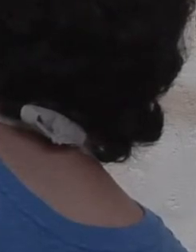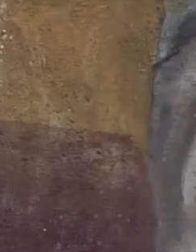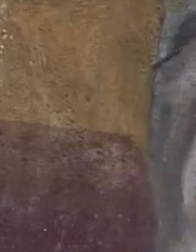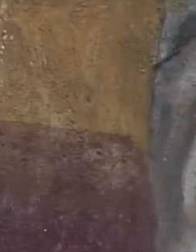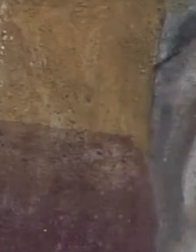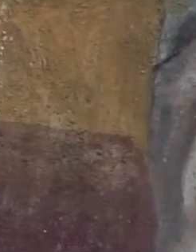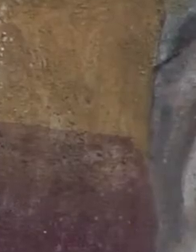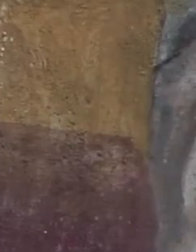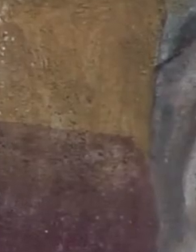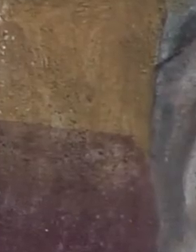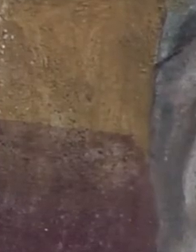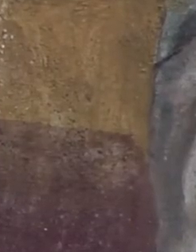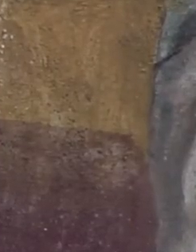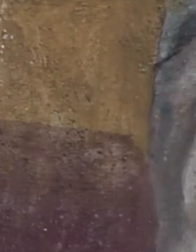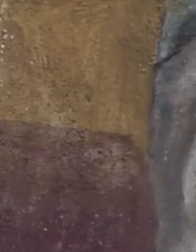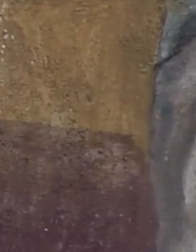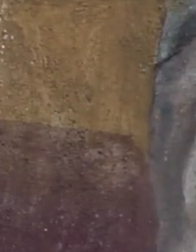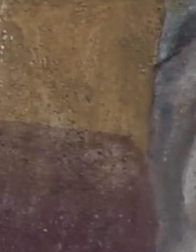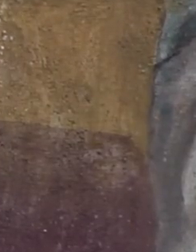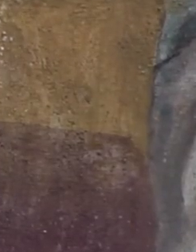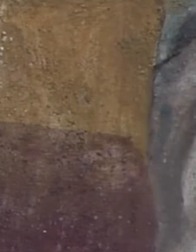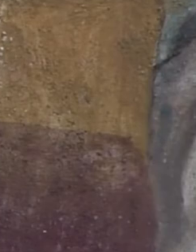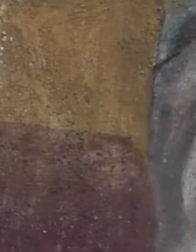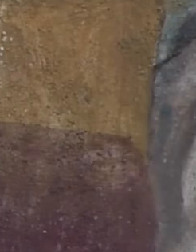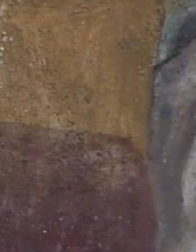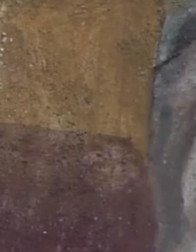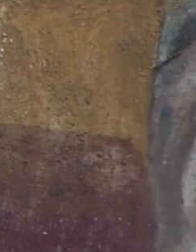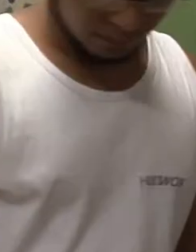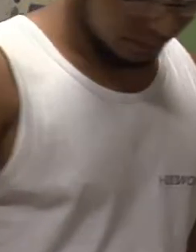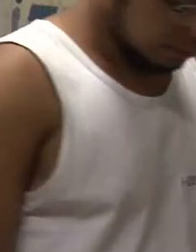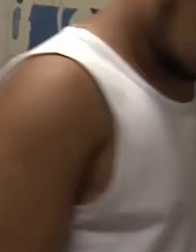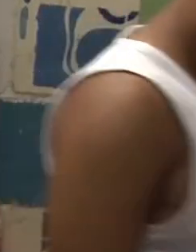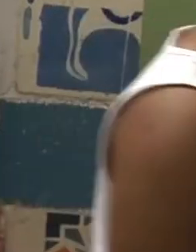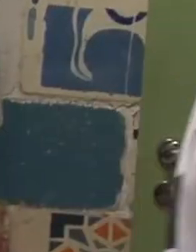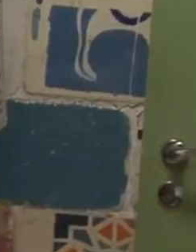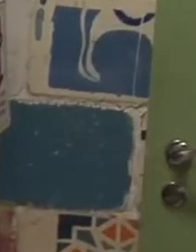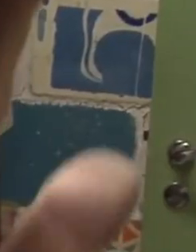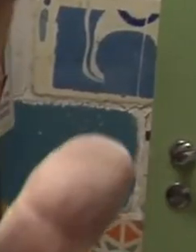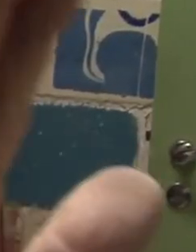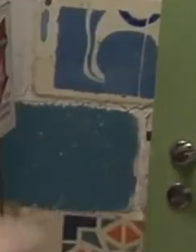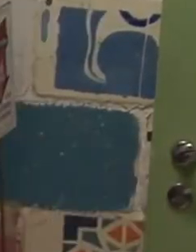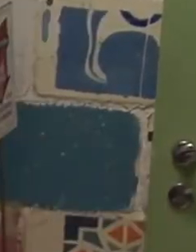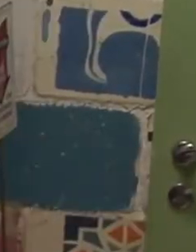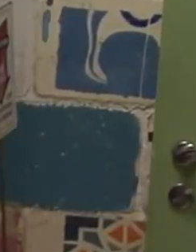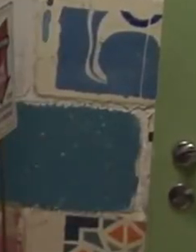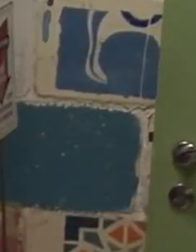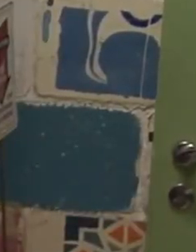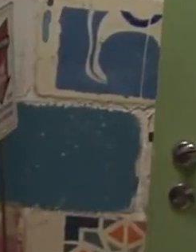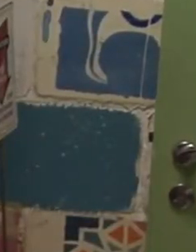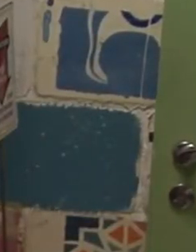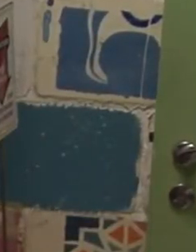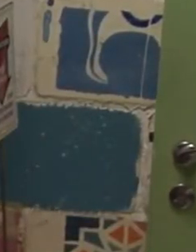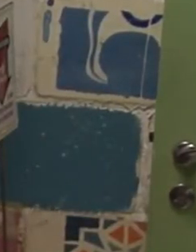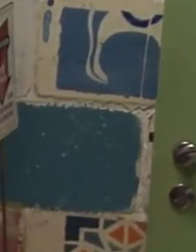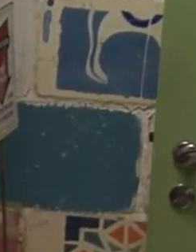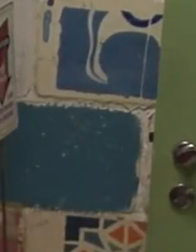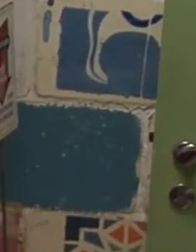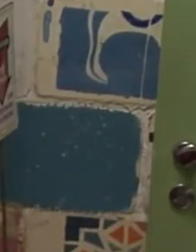transportando e emendando. E tem que ser sempre um do lado do outro para poder dar certo. Não pode começar aqui, depois ir lá para o pé, depois voltar para o ombro.